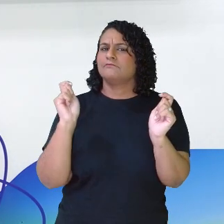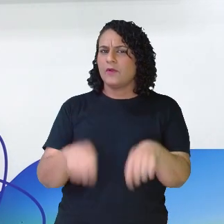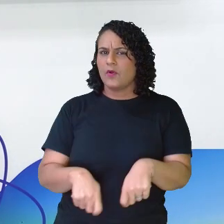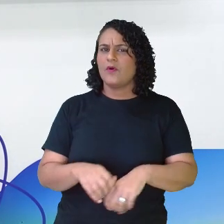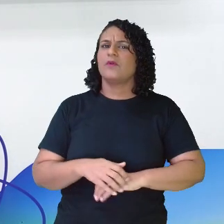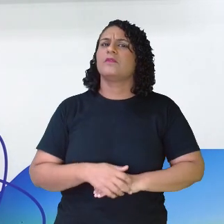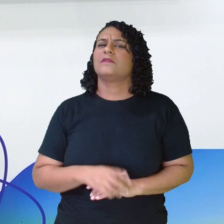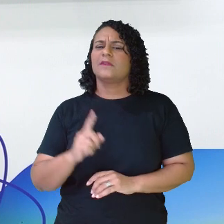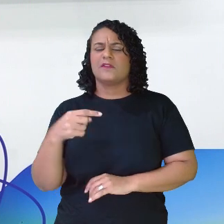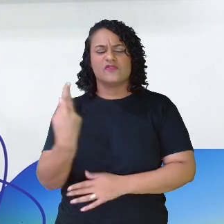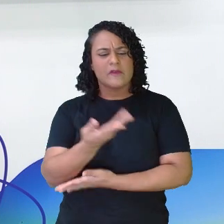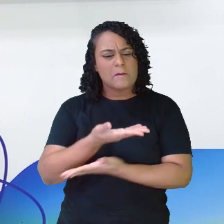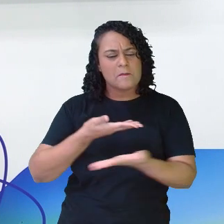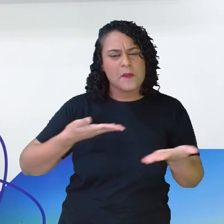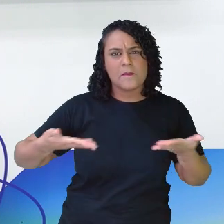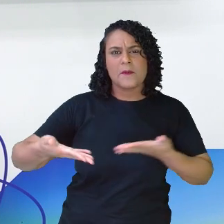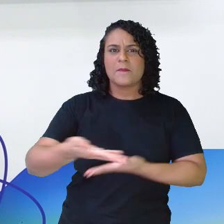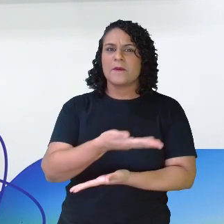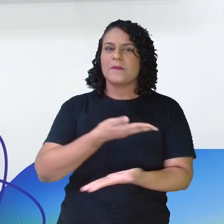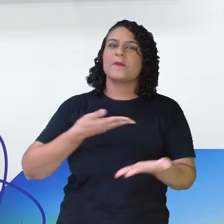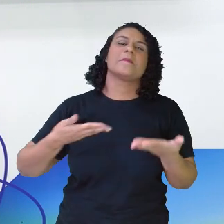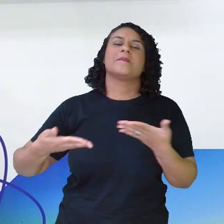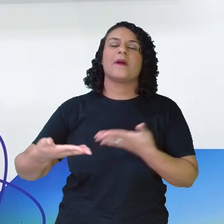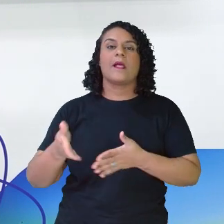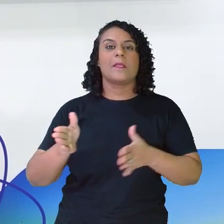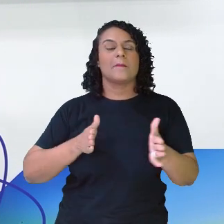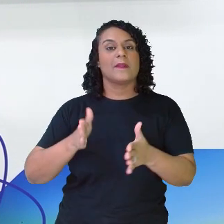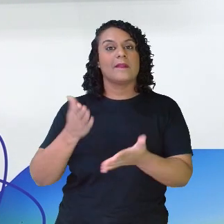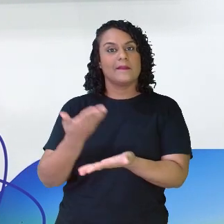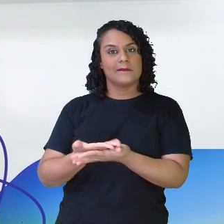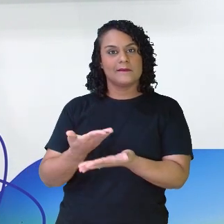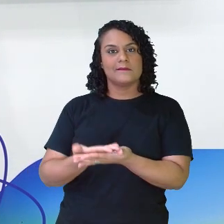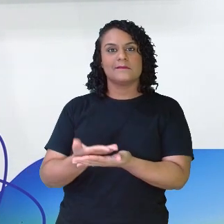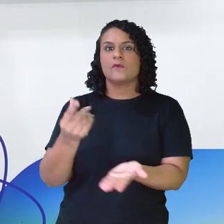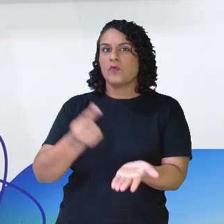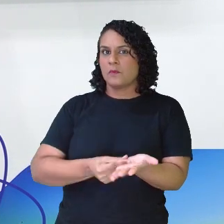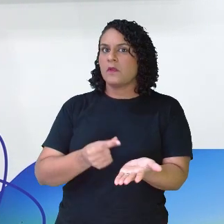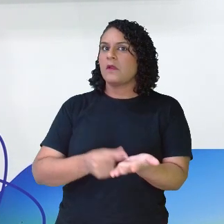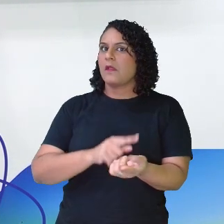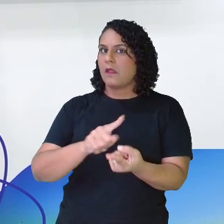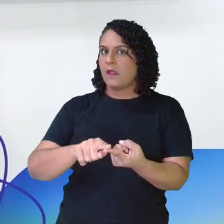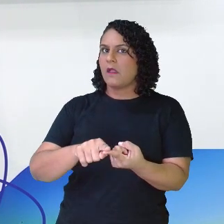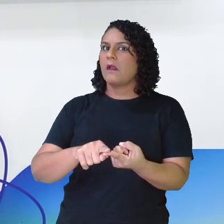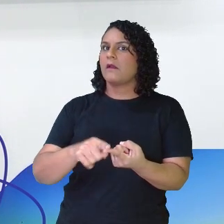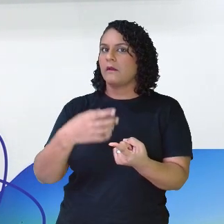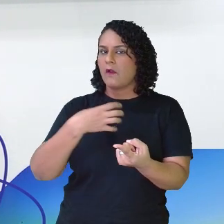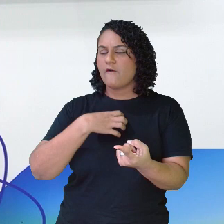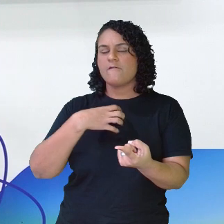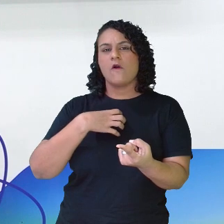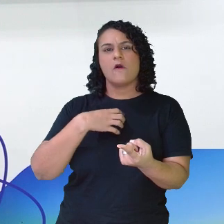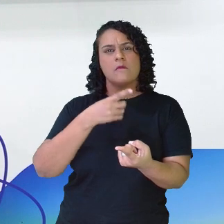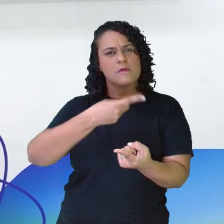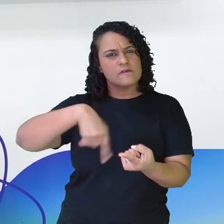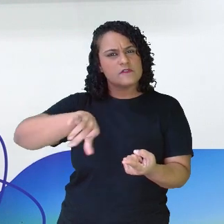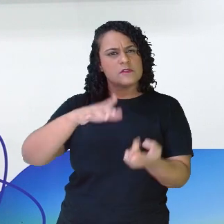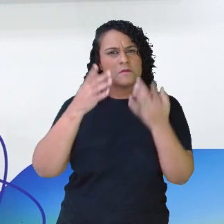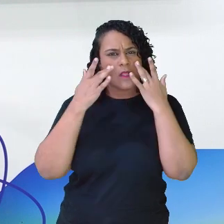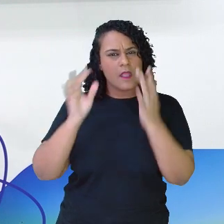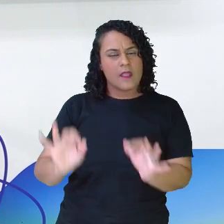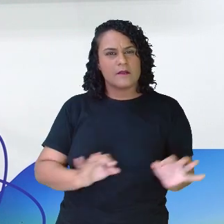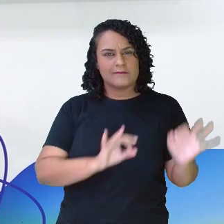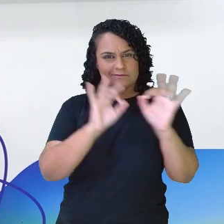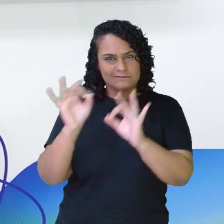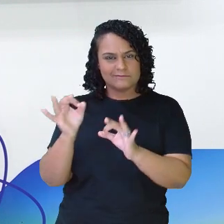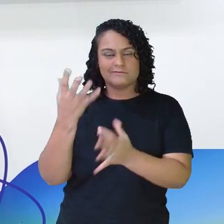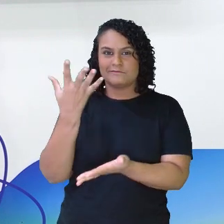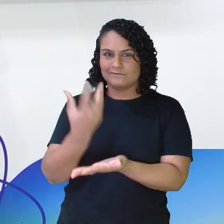essas informações aqui durante o decorrer da aula. Então, o aplicativo é uma das formas que você tem para acompanhar essa aula. Baixa